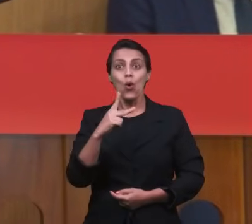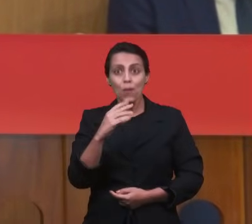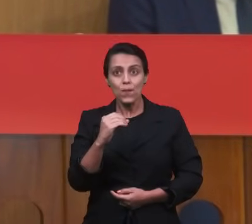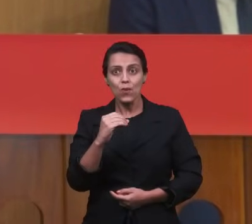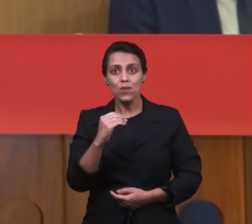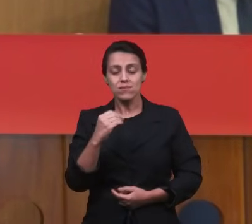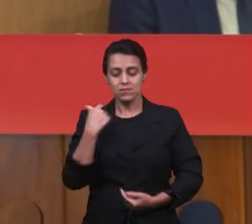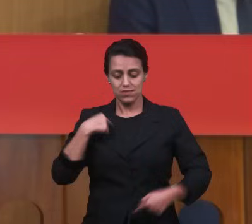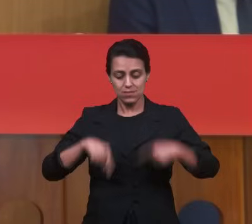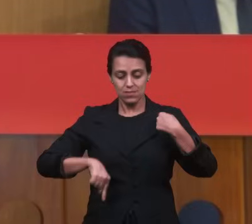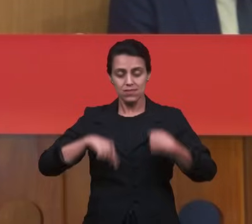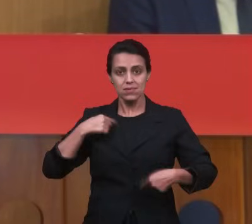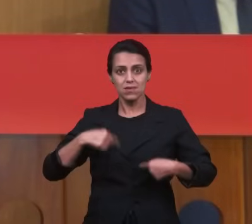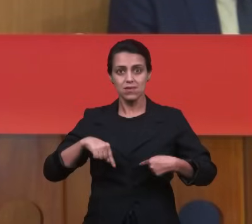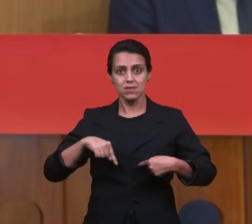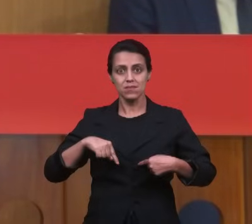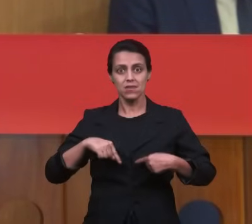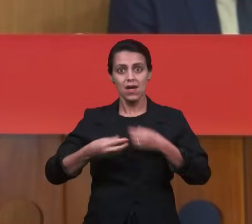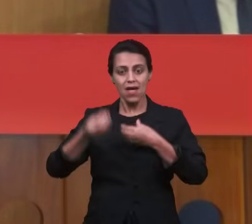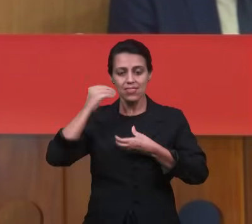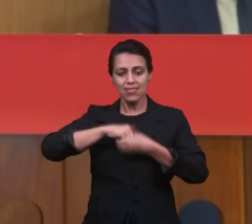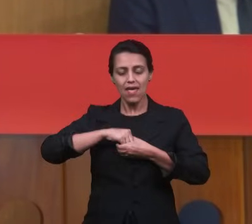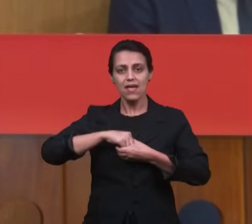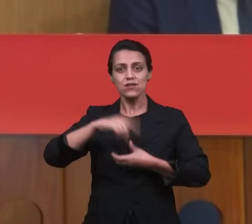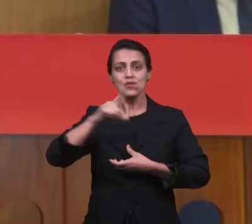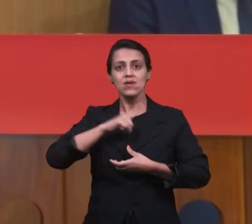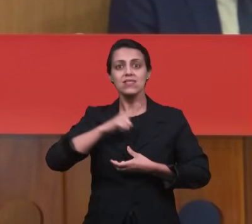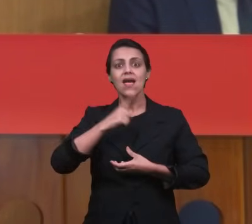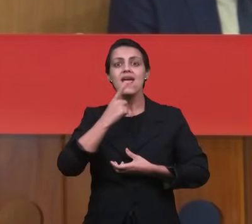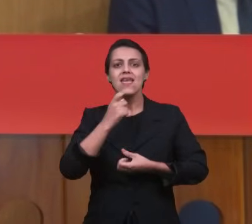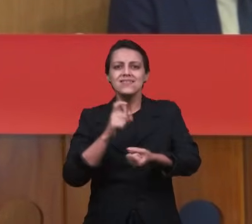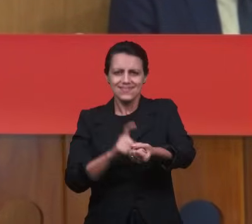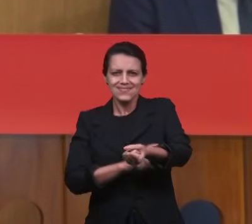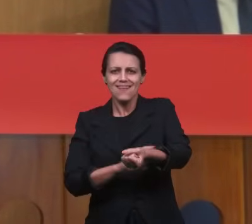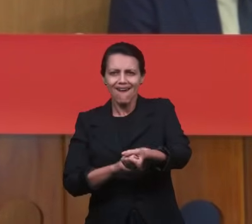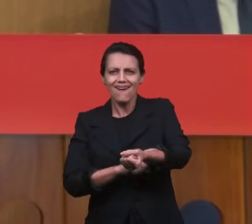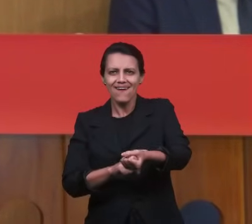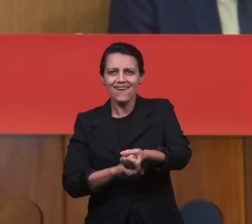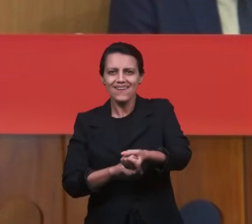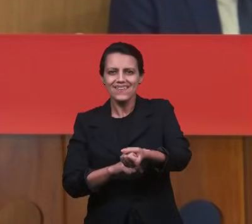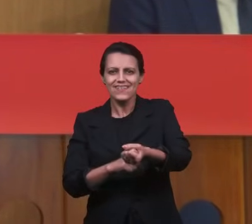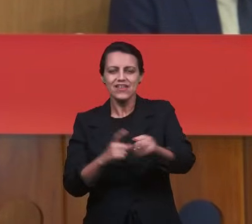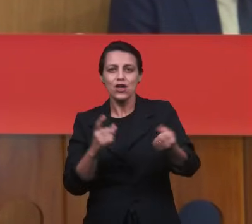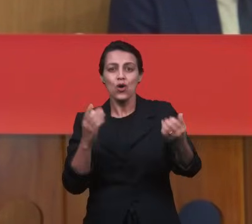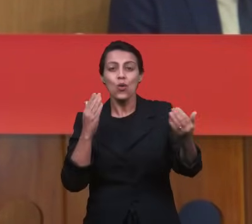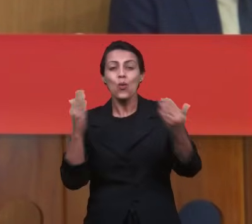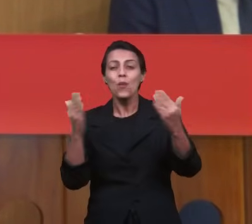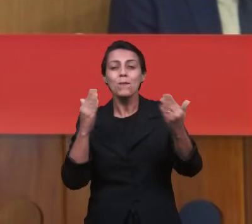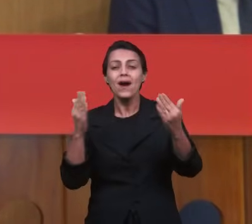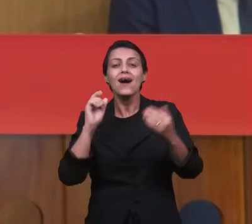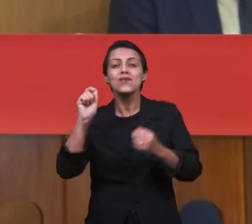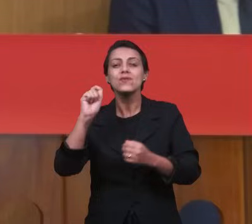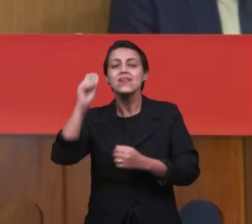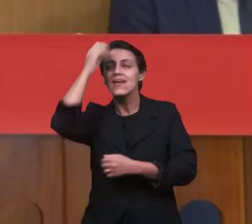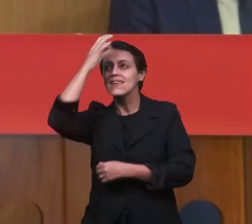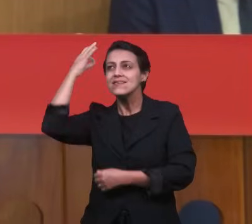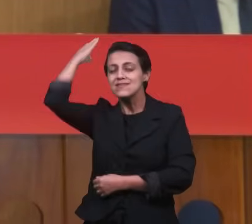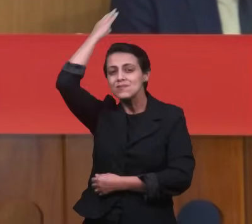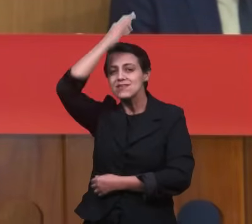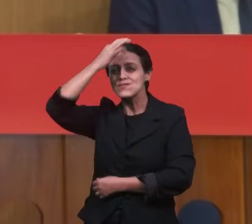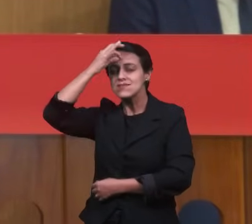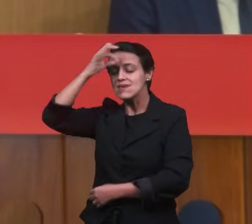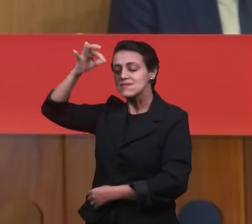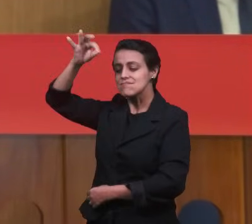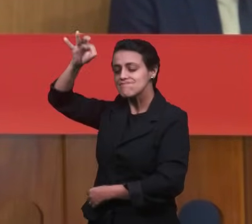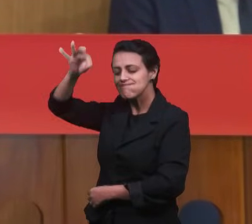limpar e alimentar. É isso que o Espírito Santo faz. Por isso a igreja tem que estar ligada ao que é profético, ao que é